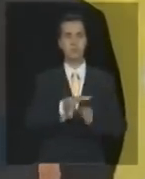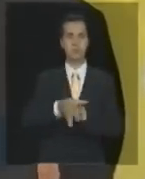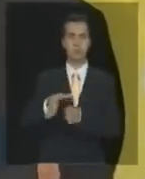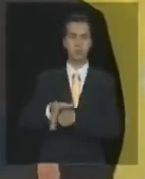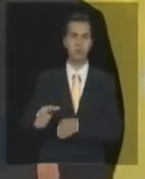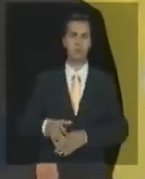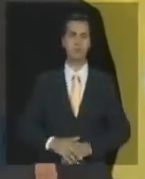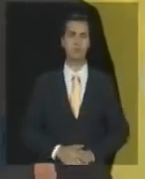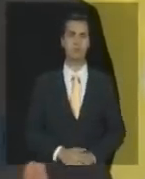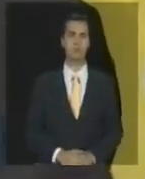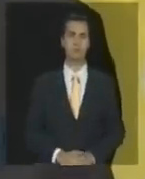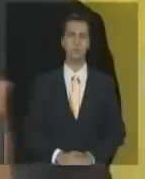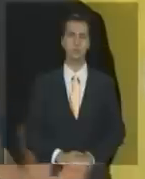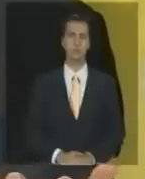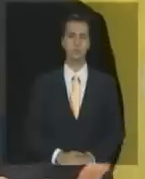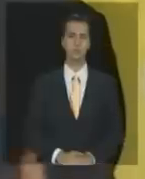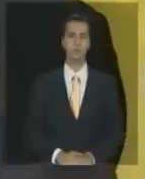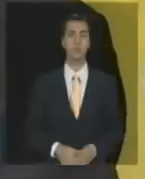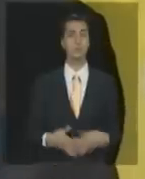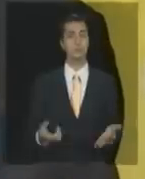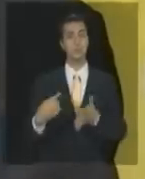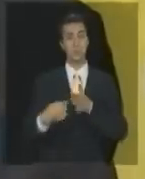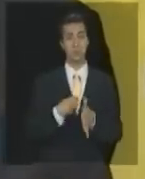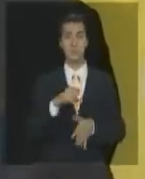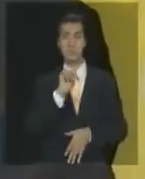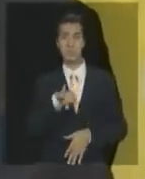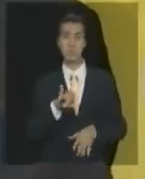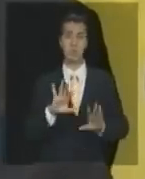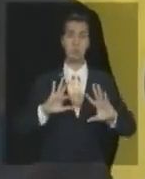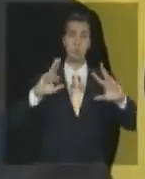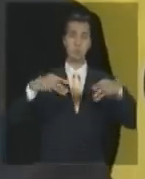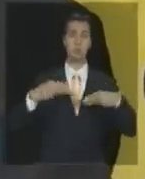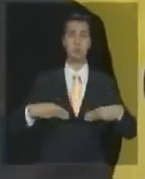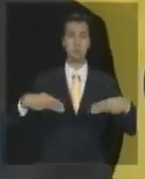todos vão cumprir com a mesma